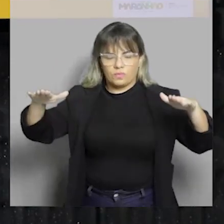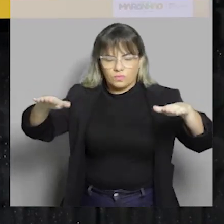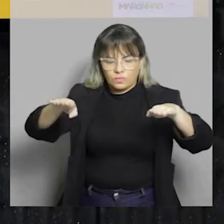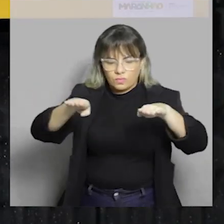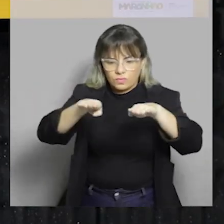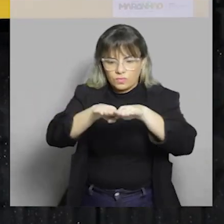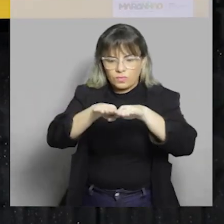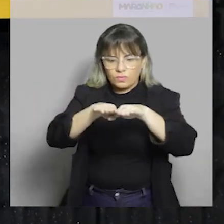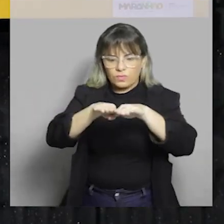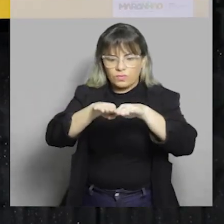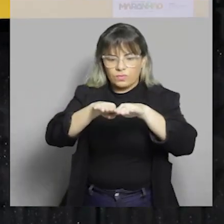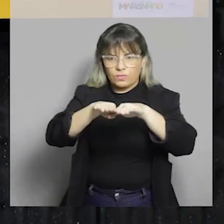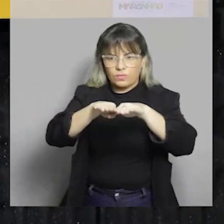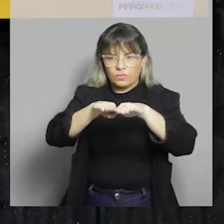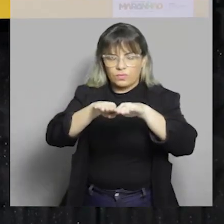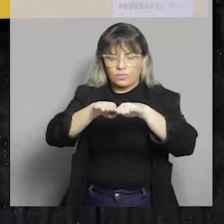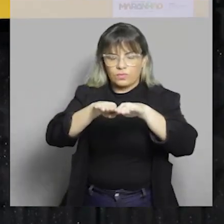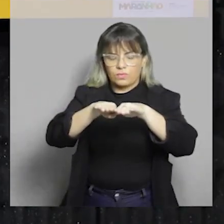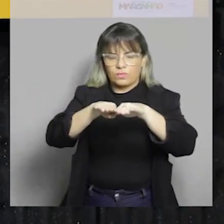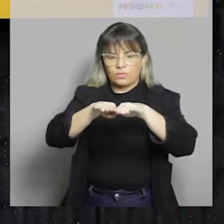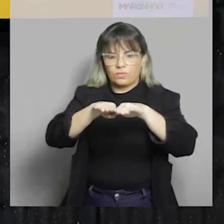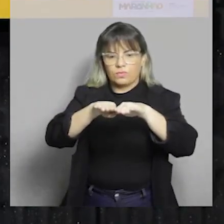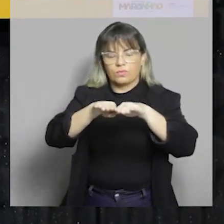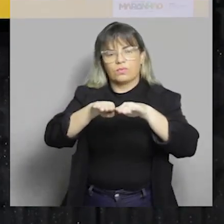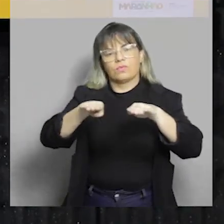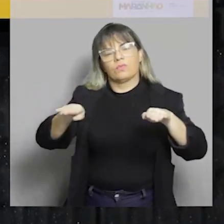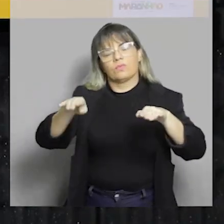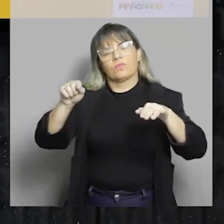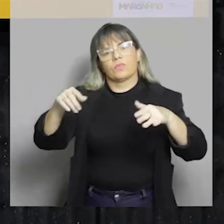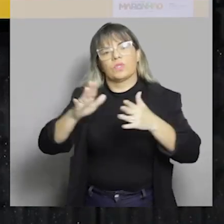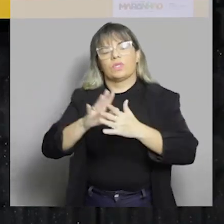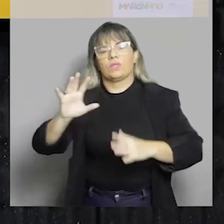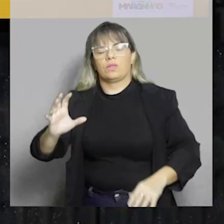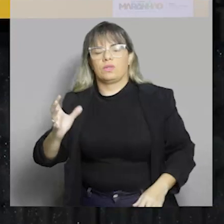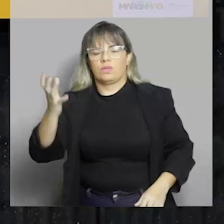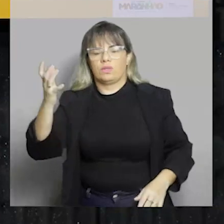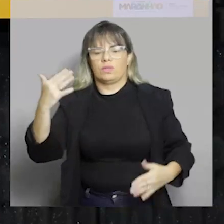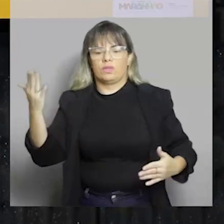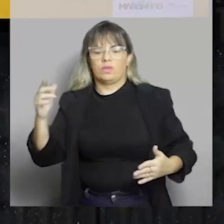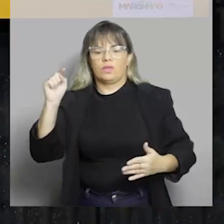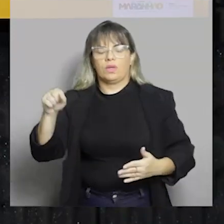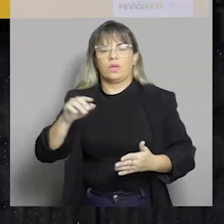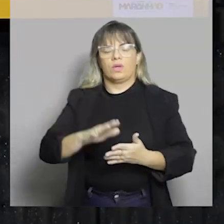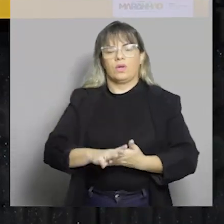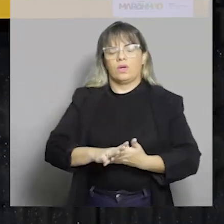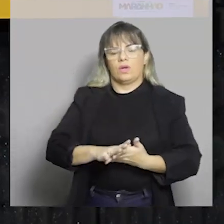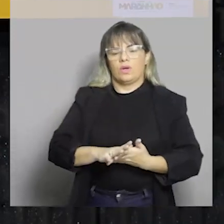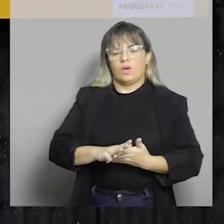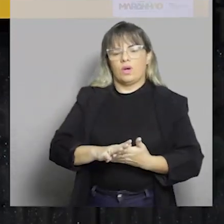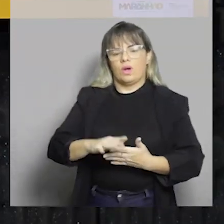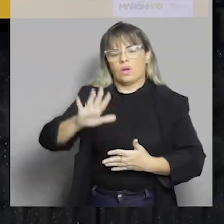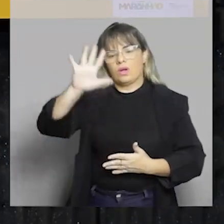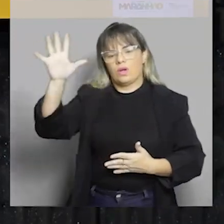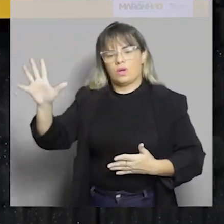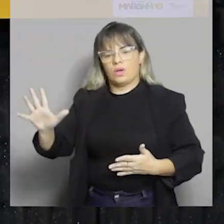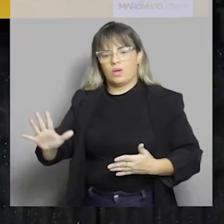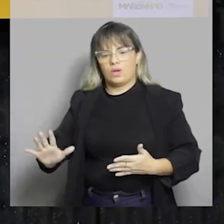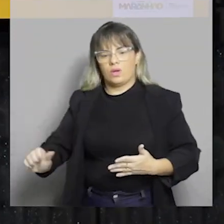se separam, divergentes, tá? É o caso que aconteceu aqui entre a América e a África, que formou a nossa